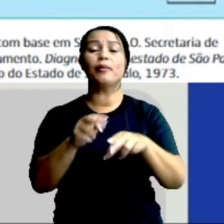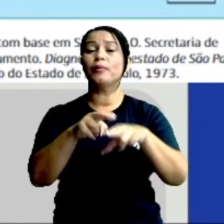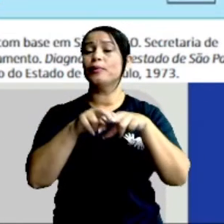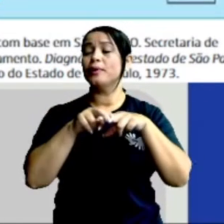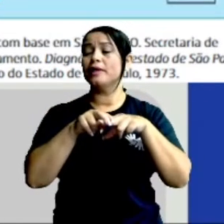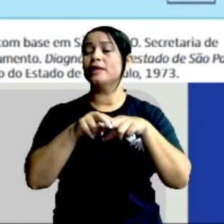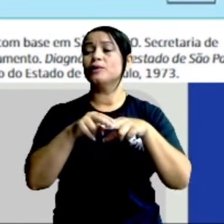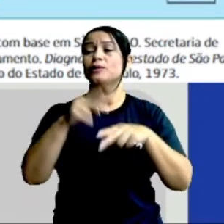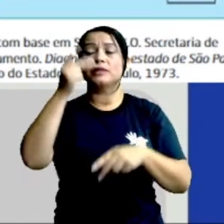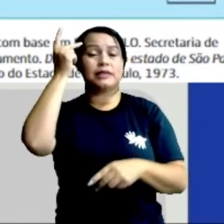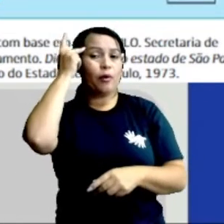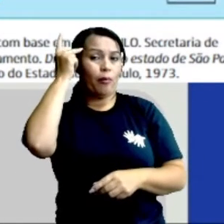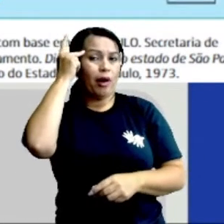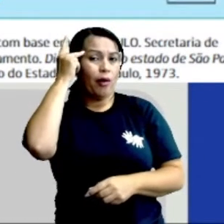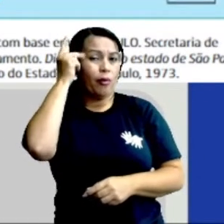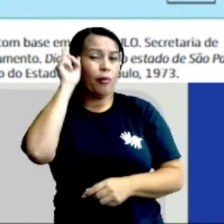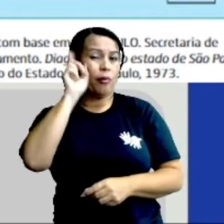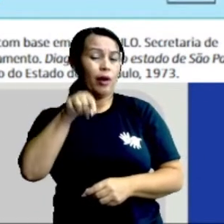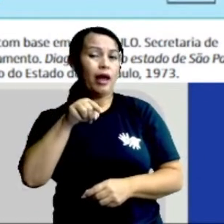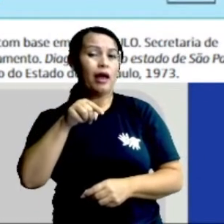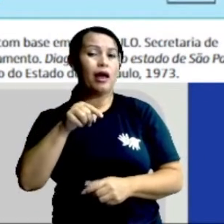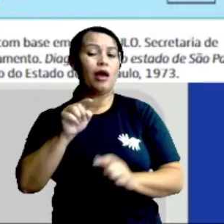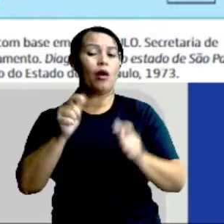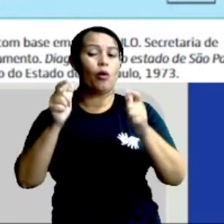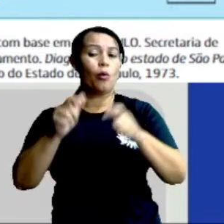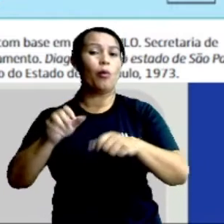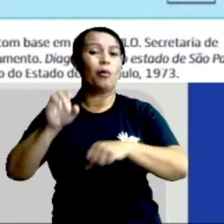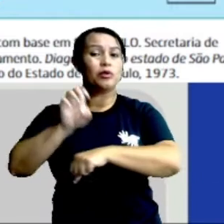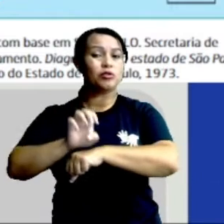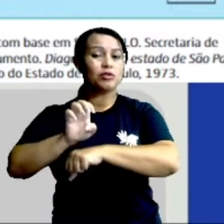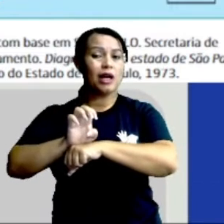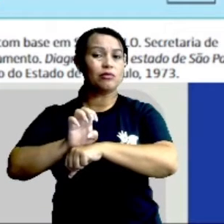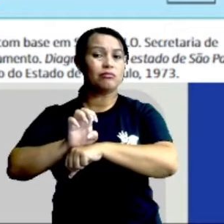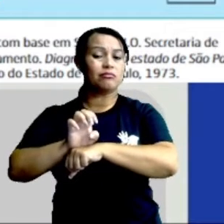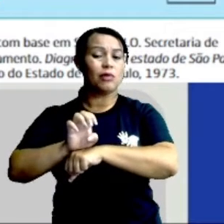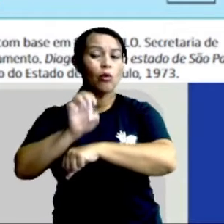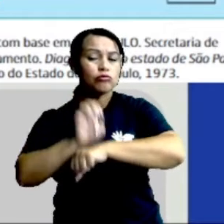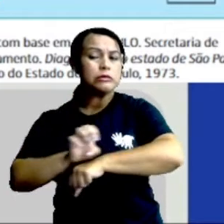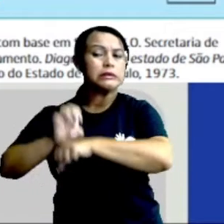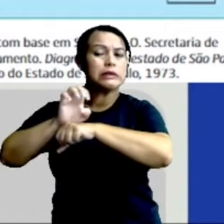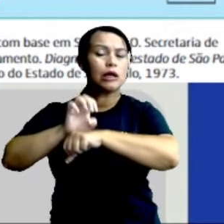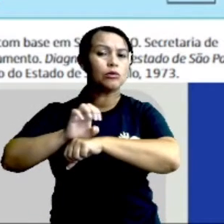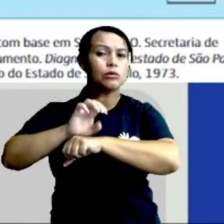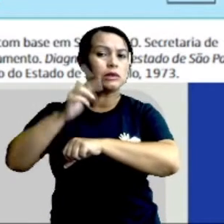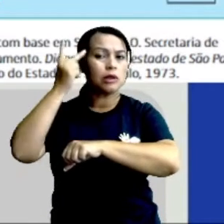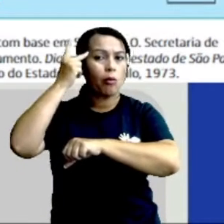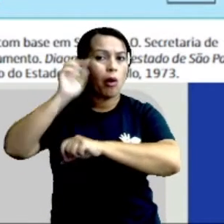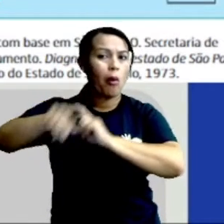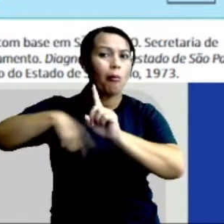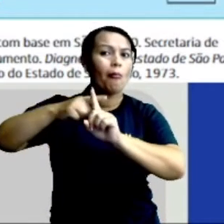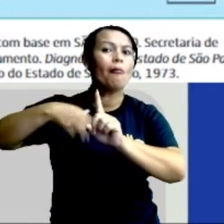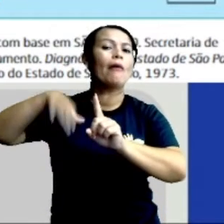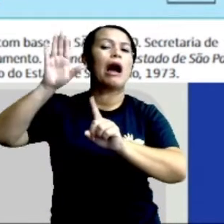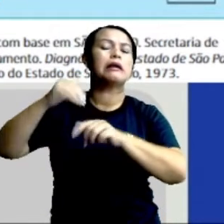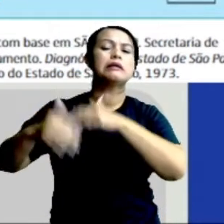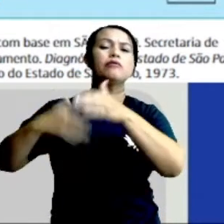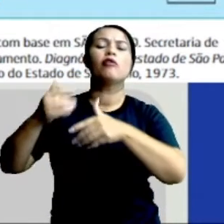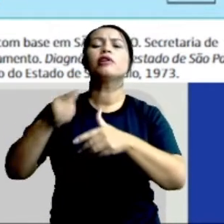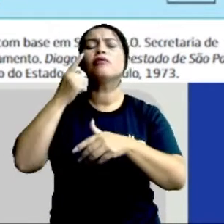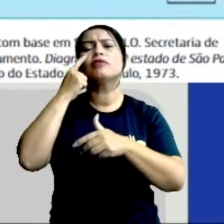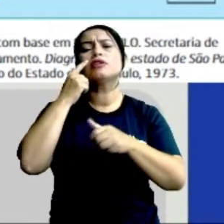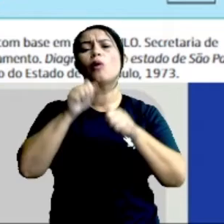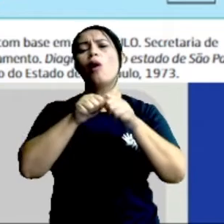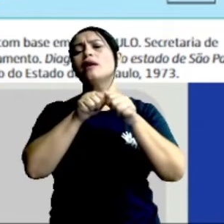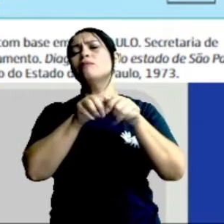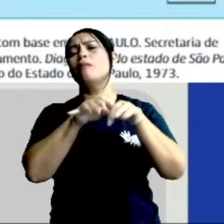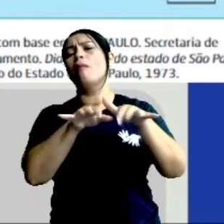considerado aí, né, a parte mais desenvolvida, o estado mais desenvolvido do nosso país. Então a gente tem o seguinte: a expansão das indústrias ela